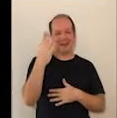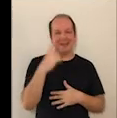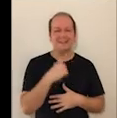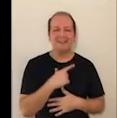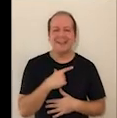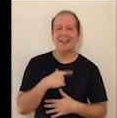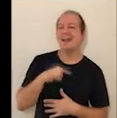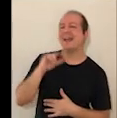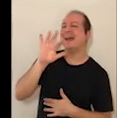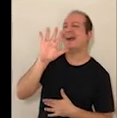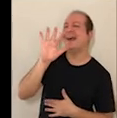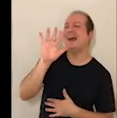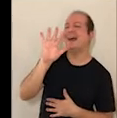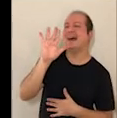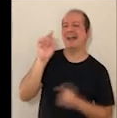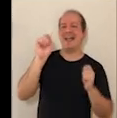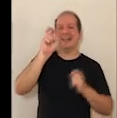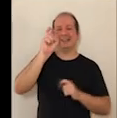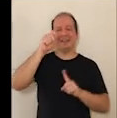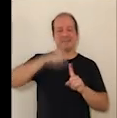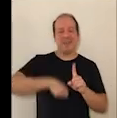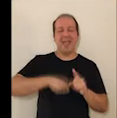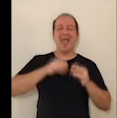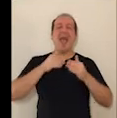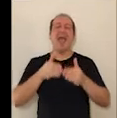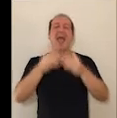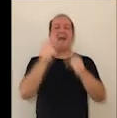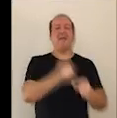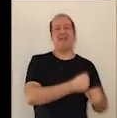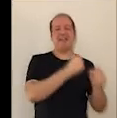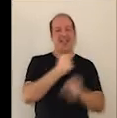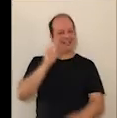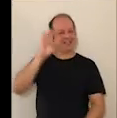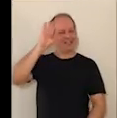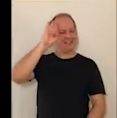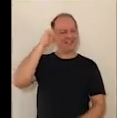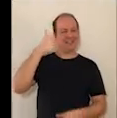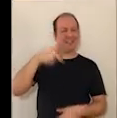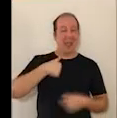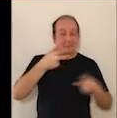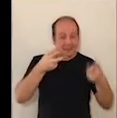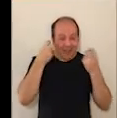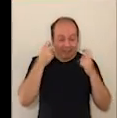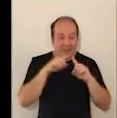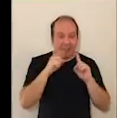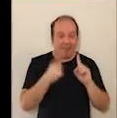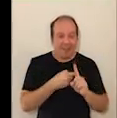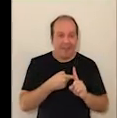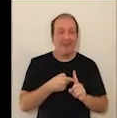disso, daqui a 5 meses, Veneza terá um novo soldadinho. Percebe?